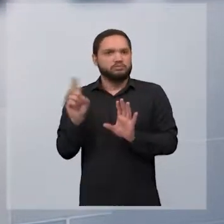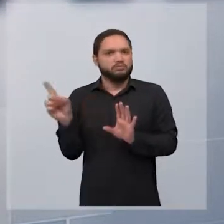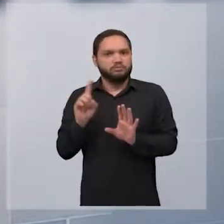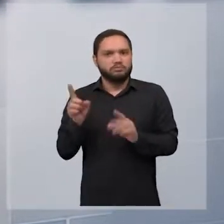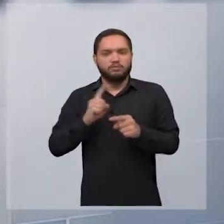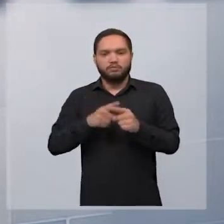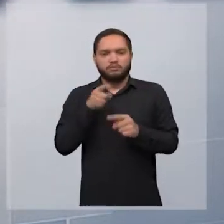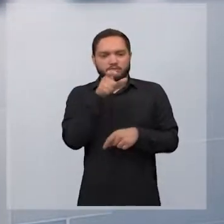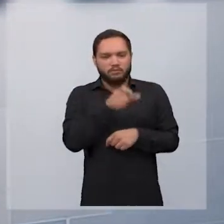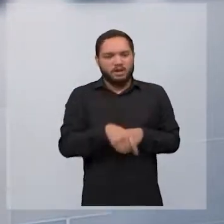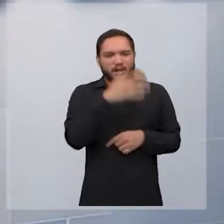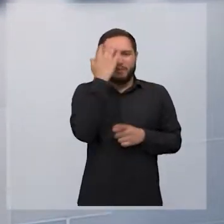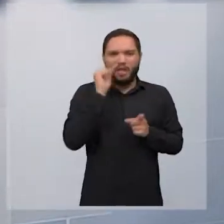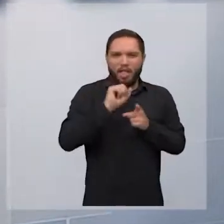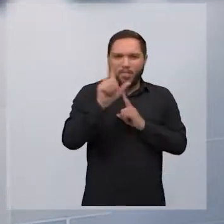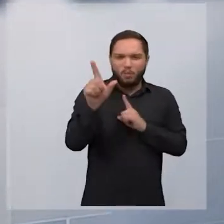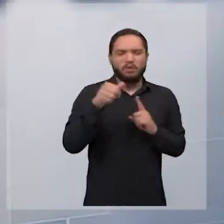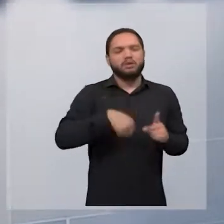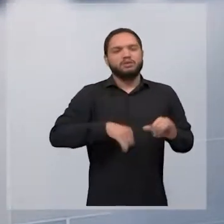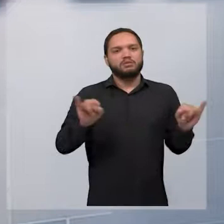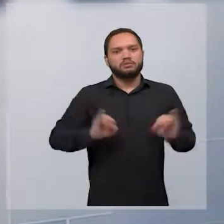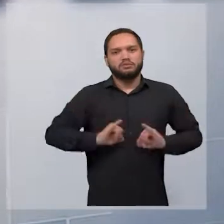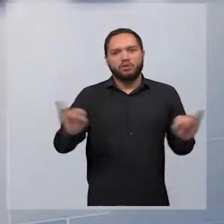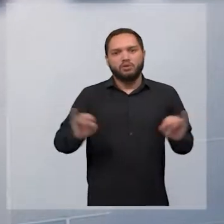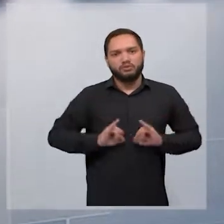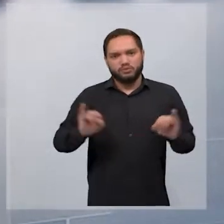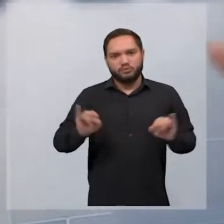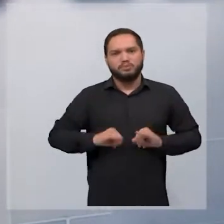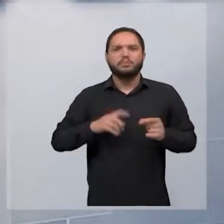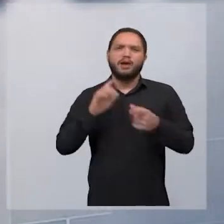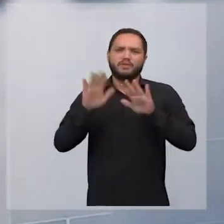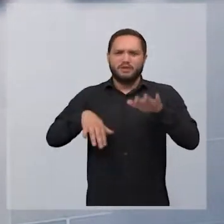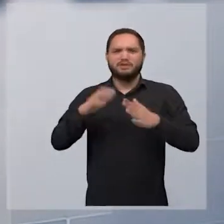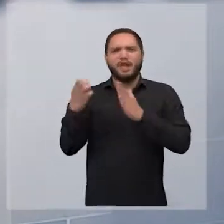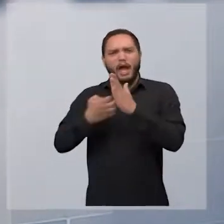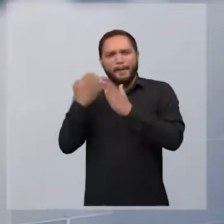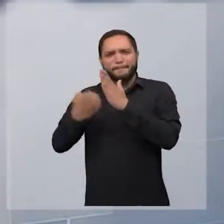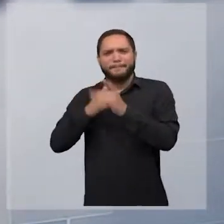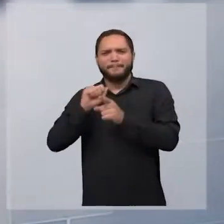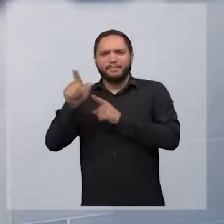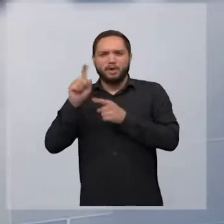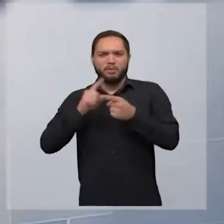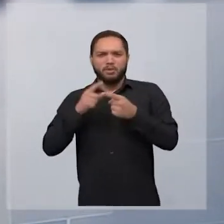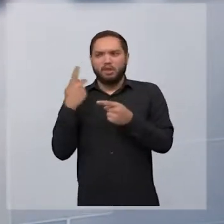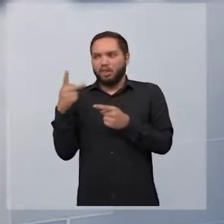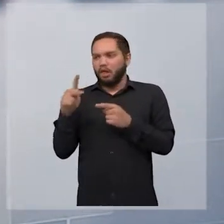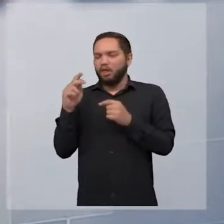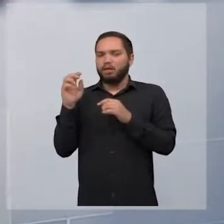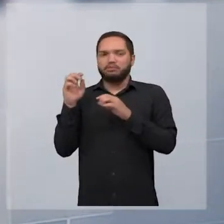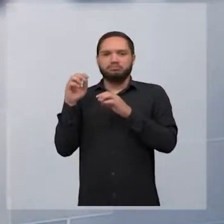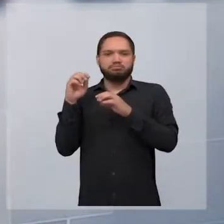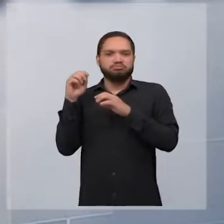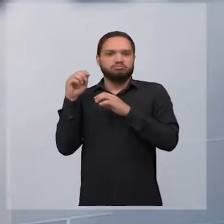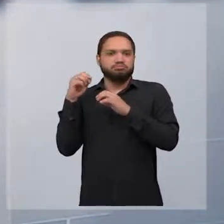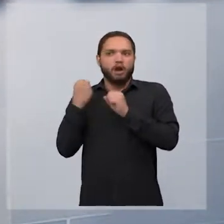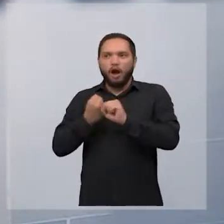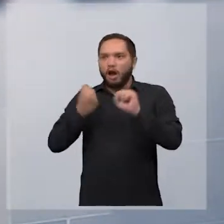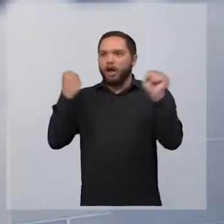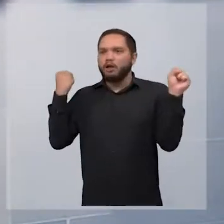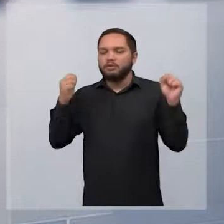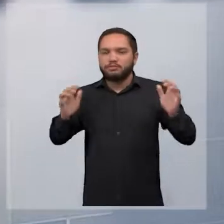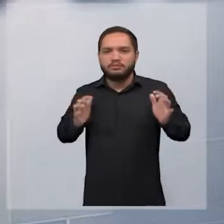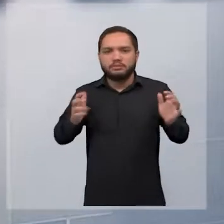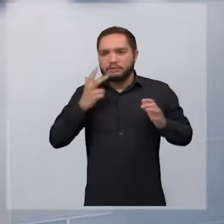de imobiliárias que simplesmente pela estrutura que elas têm, elas simplesmente ignoram, atropelam